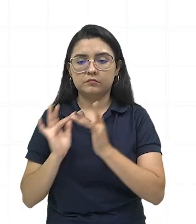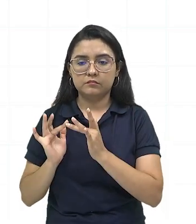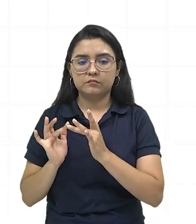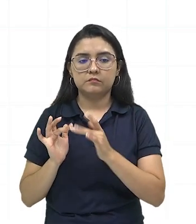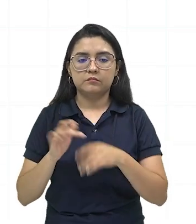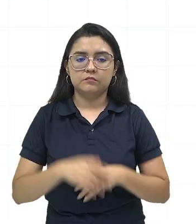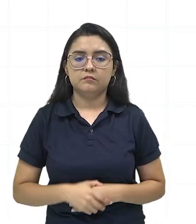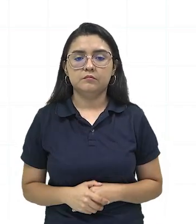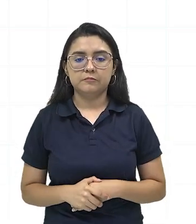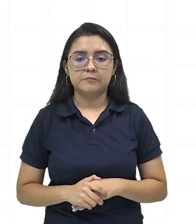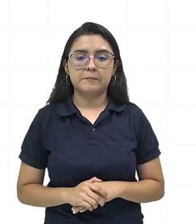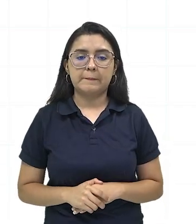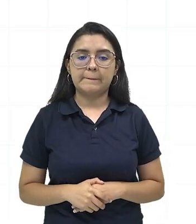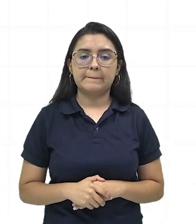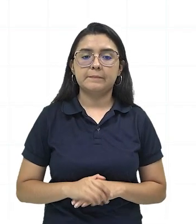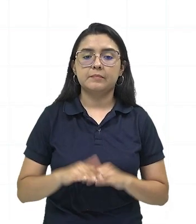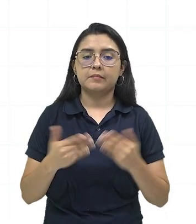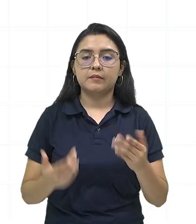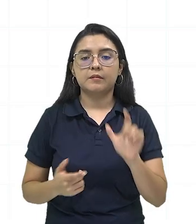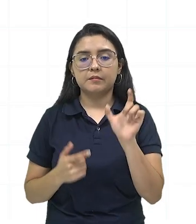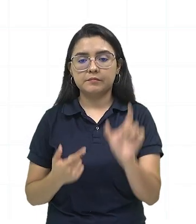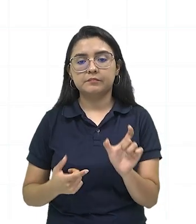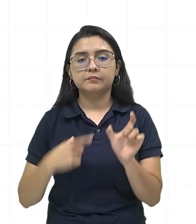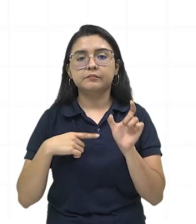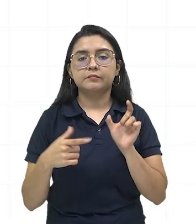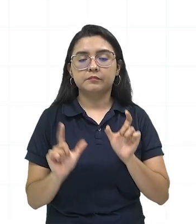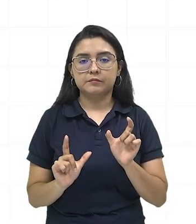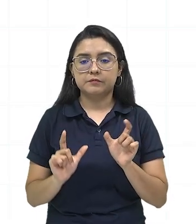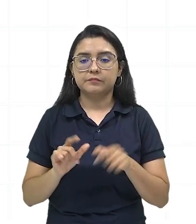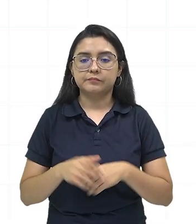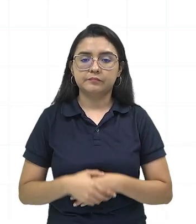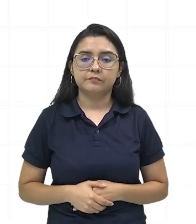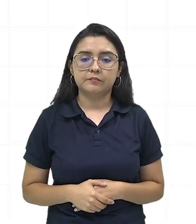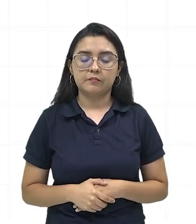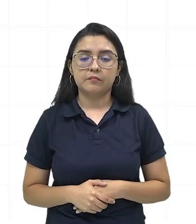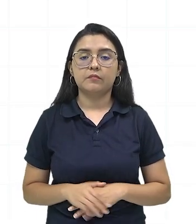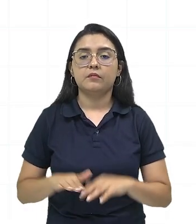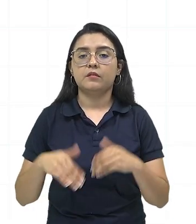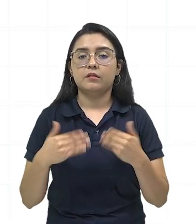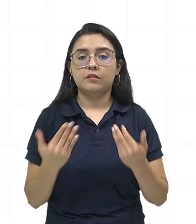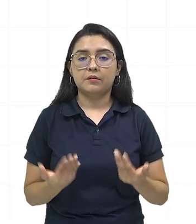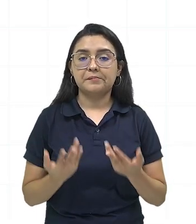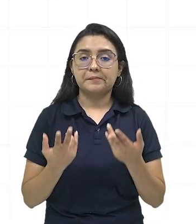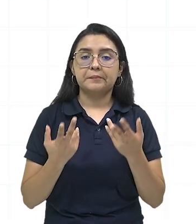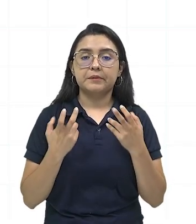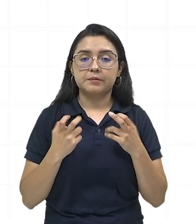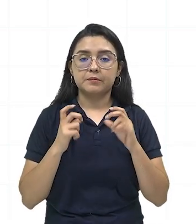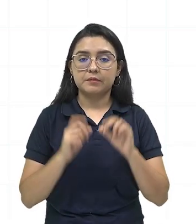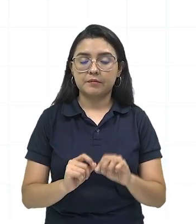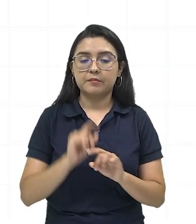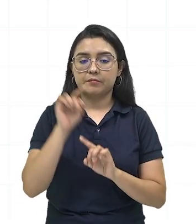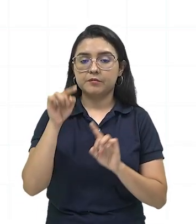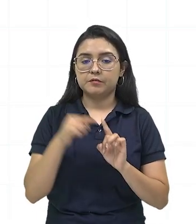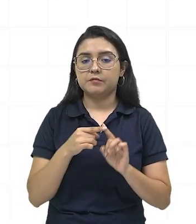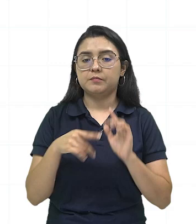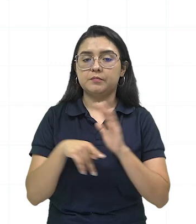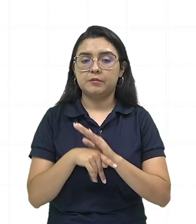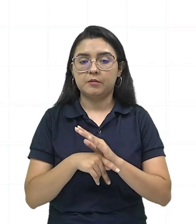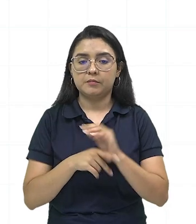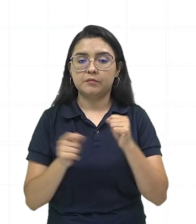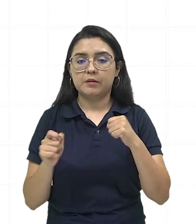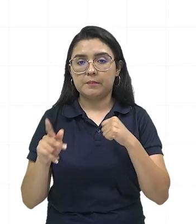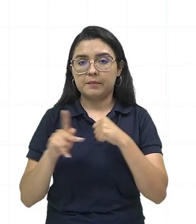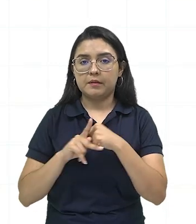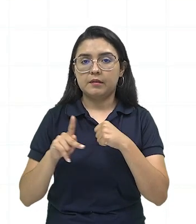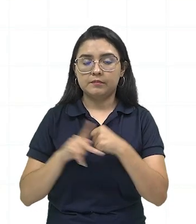contexto, ou seja, uma palavra antecedente. Então, vejo que a função dele é